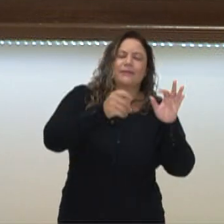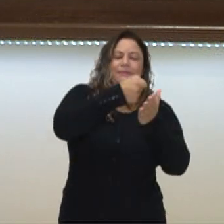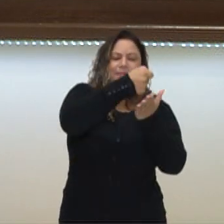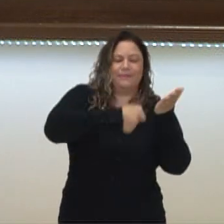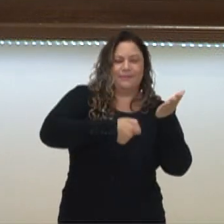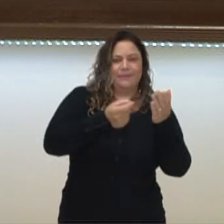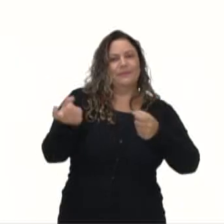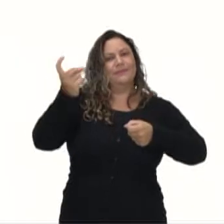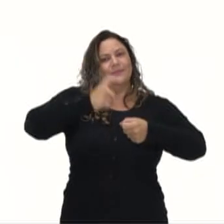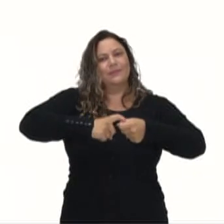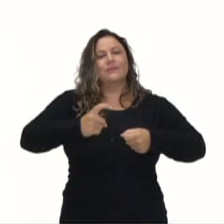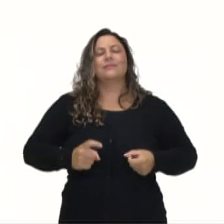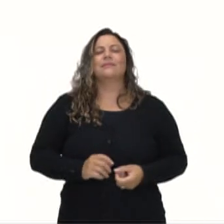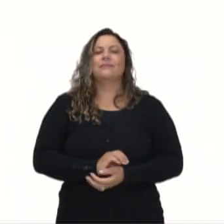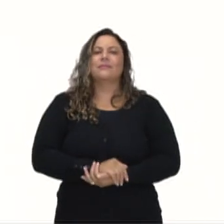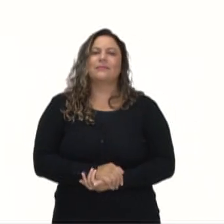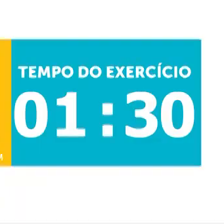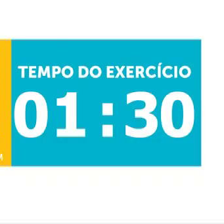já voltamos.